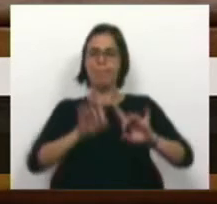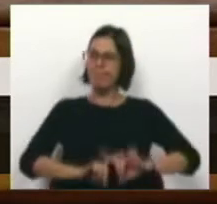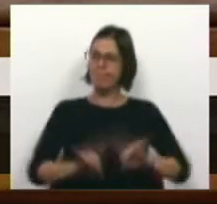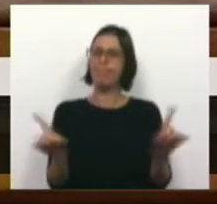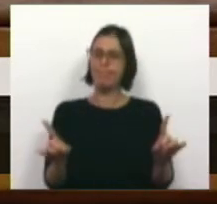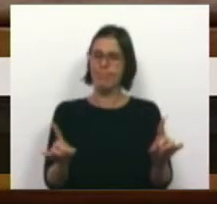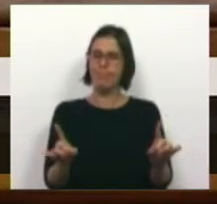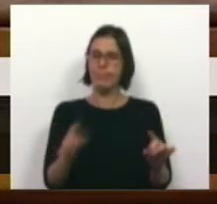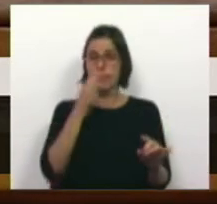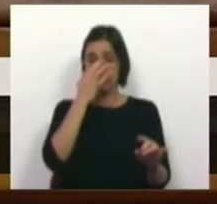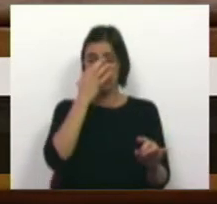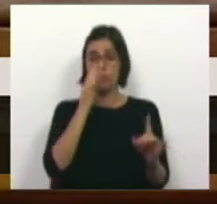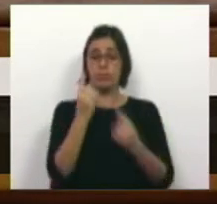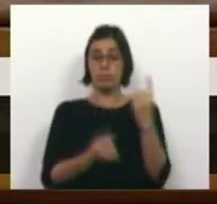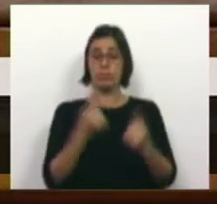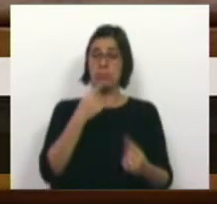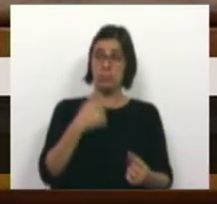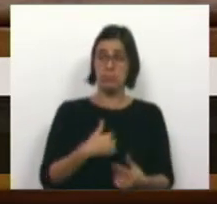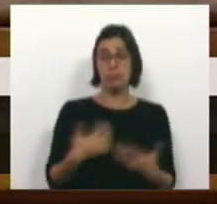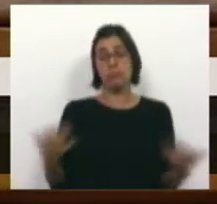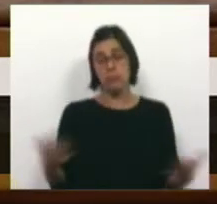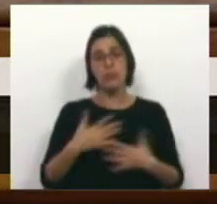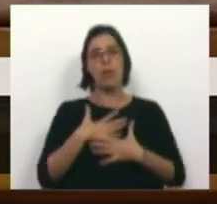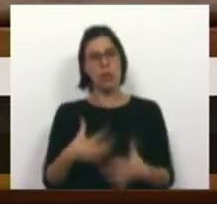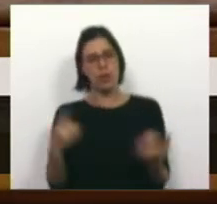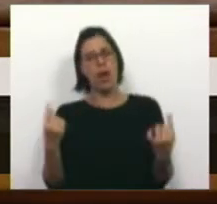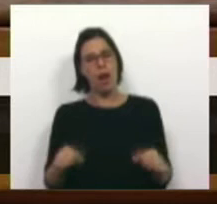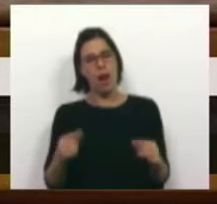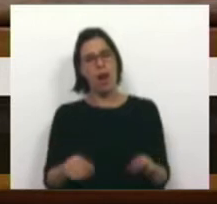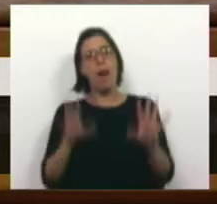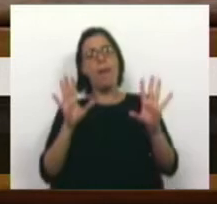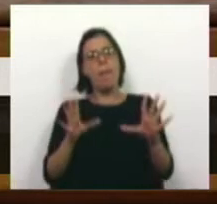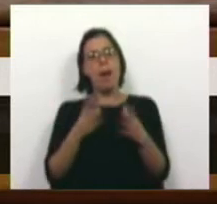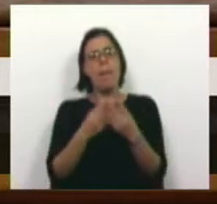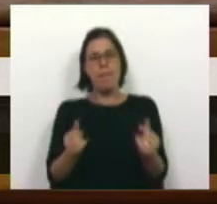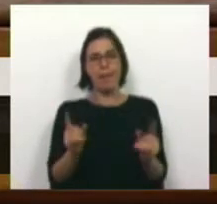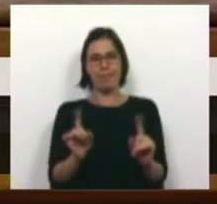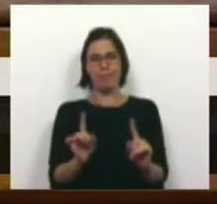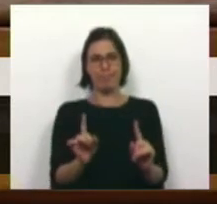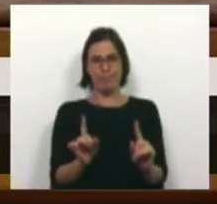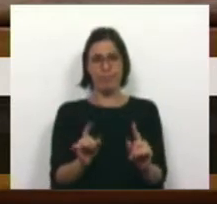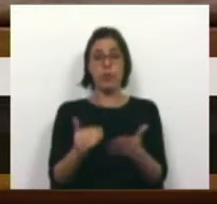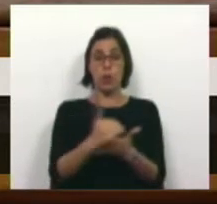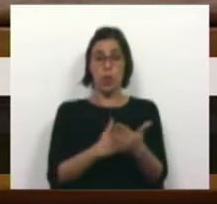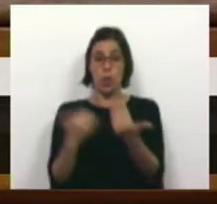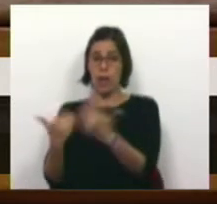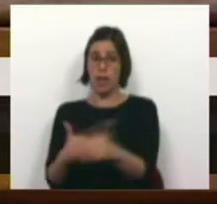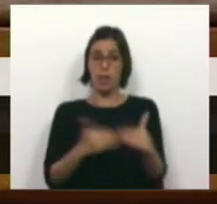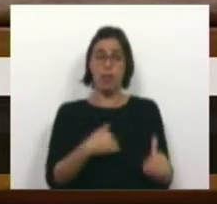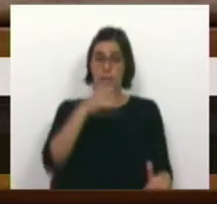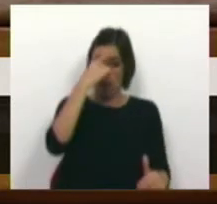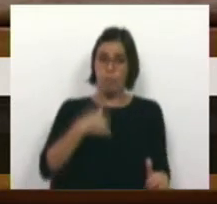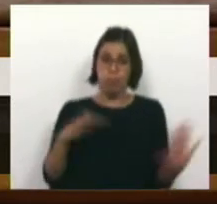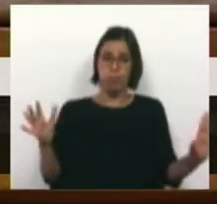diferente. Alguns nos dirão que vontade existe, mas meios nem tanto. Os recursos são limitados, bem o